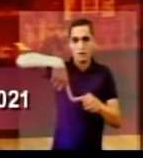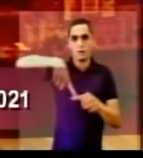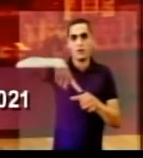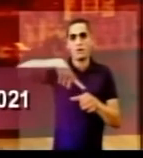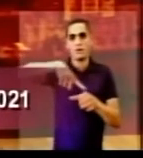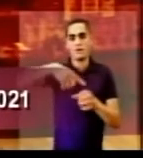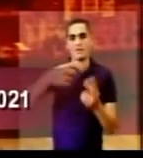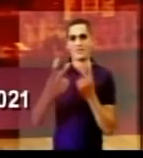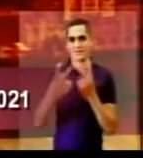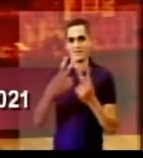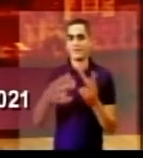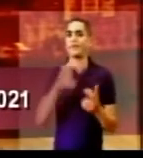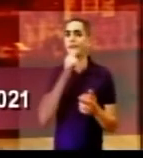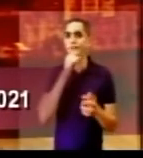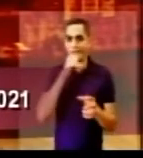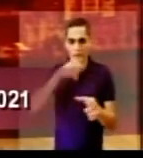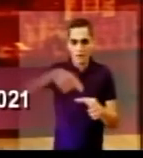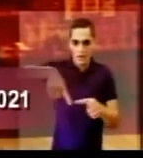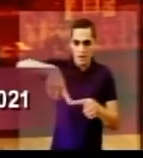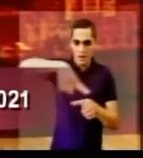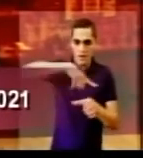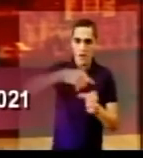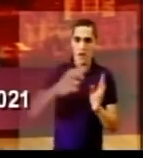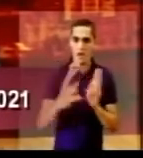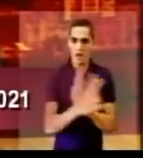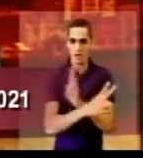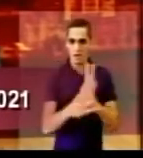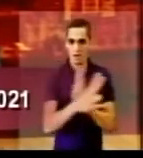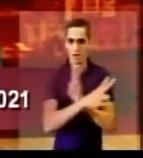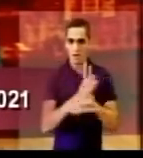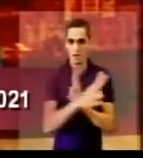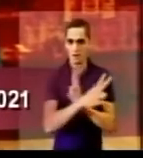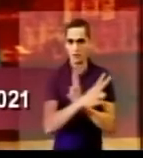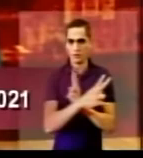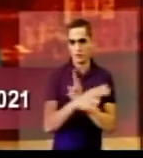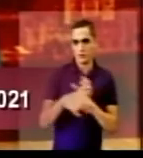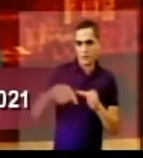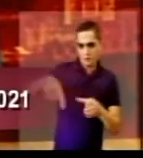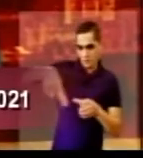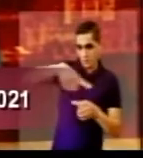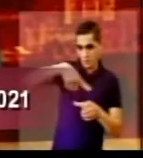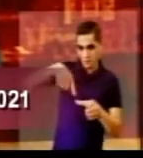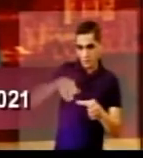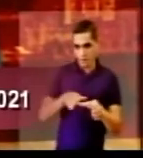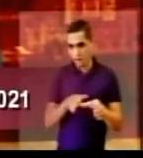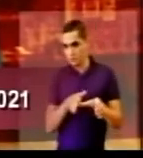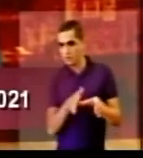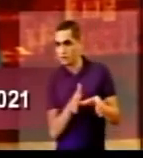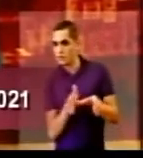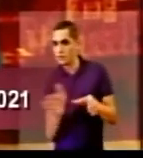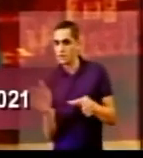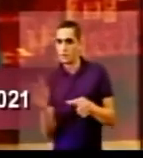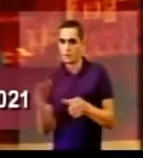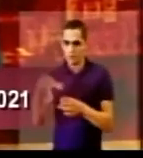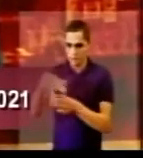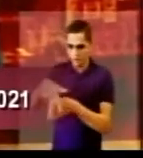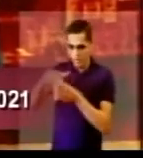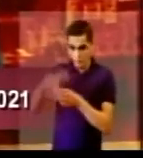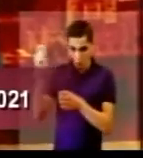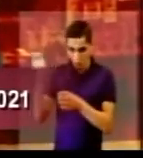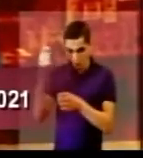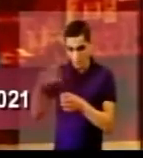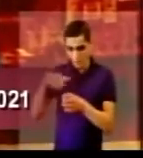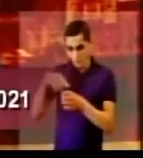a Washington Luiz, vai se entrar à direita ali e a hora que chegar na exposição, vai ter